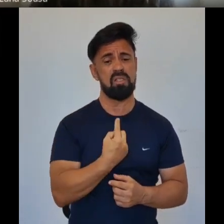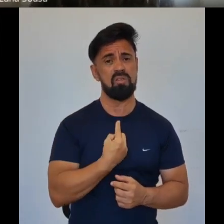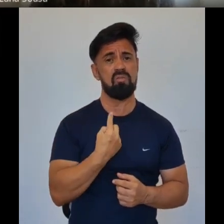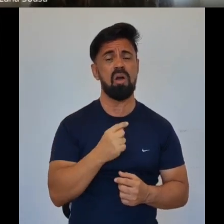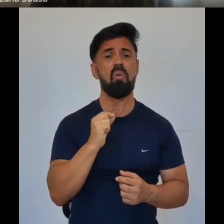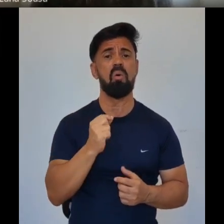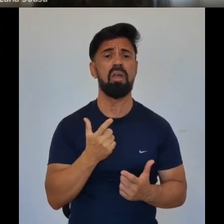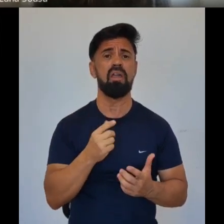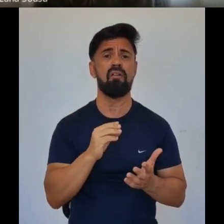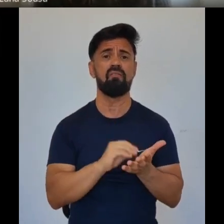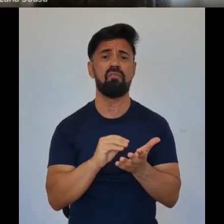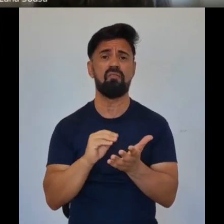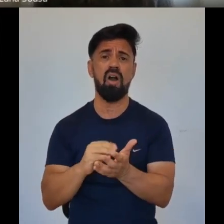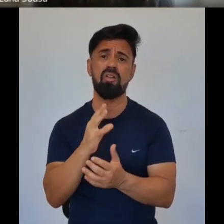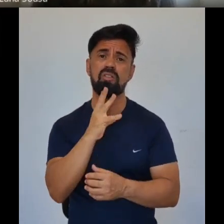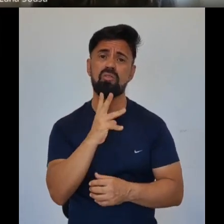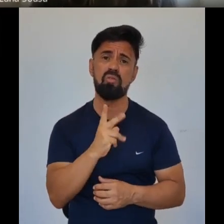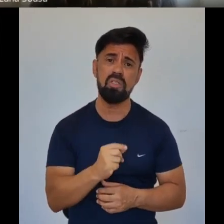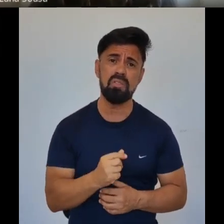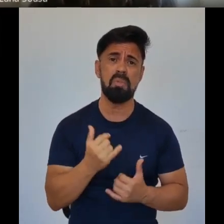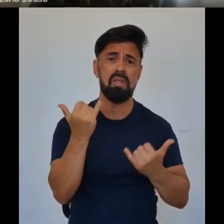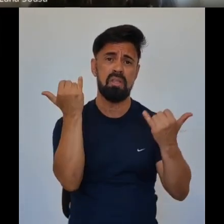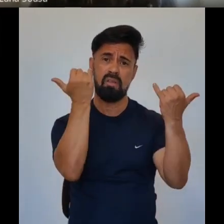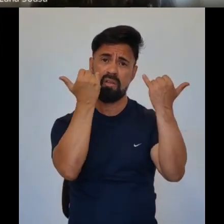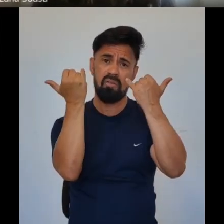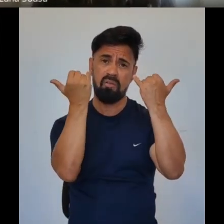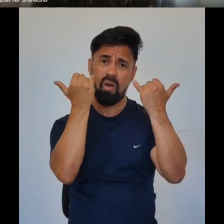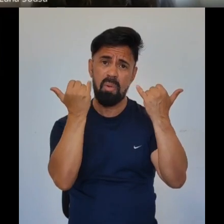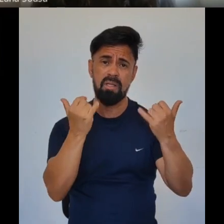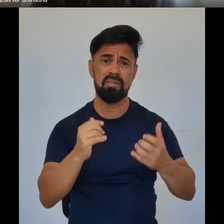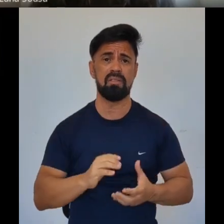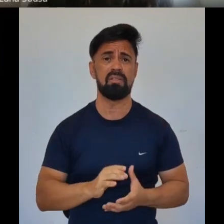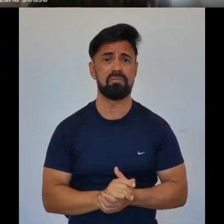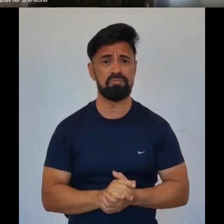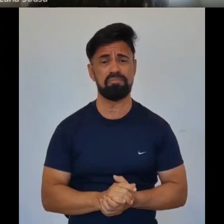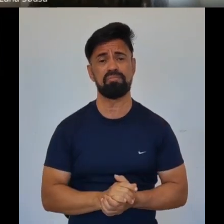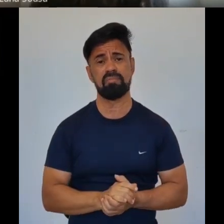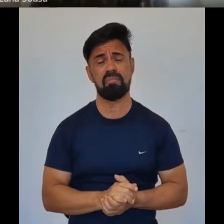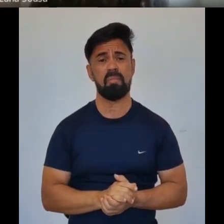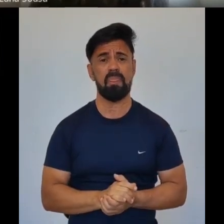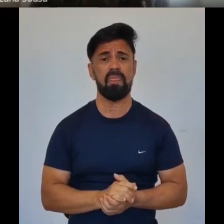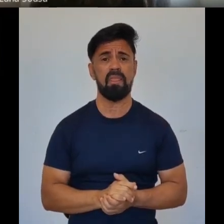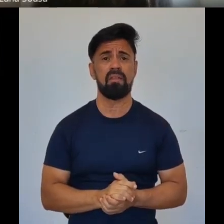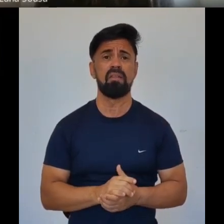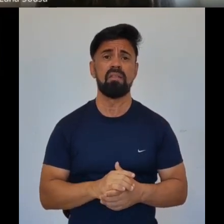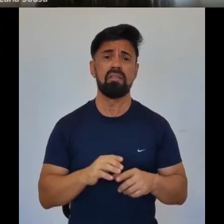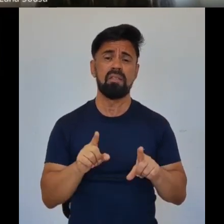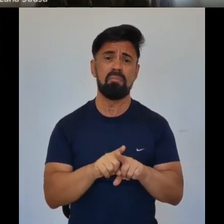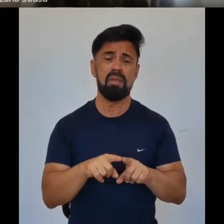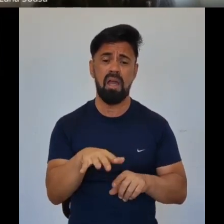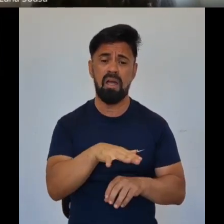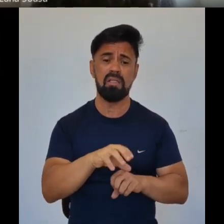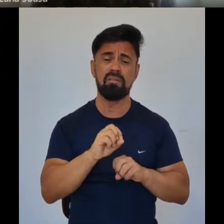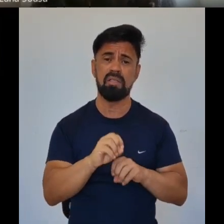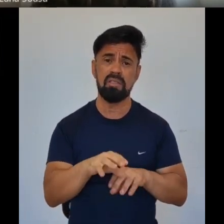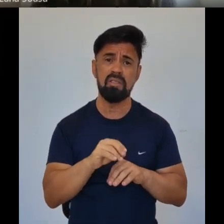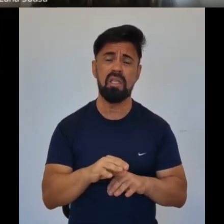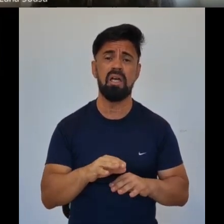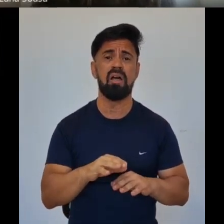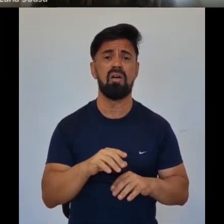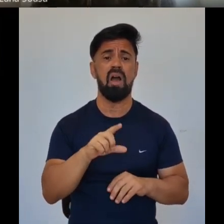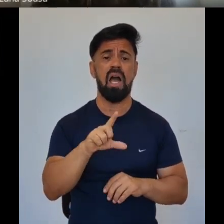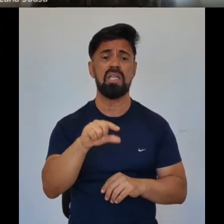contexto socioeconômico e cultural. Nós temos a dimensão individual, que diz respeito a uma falta de